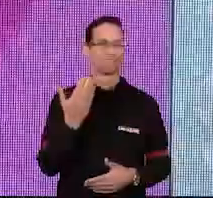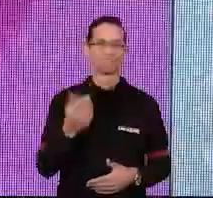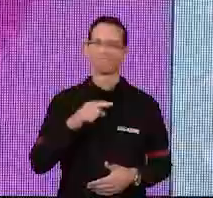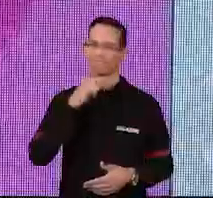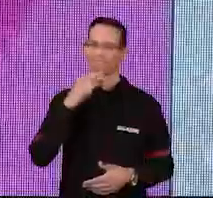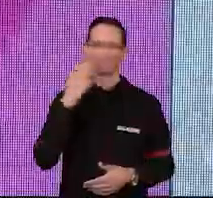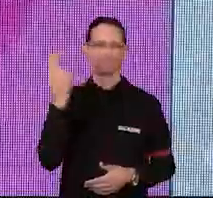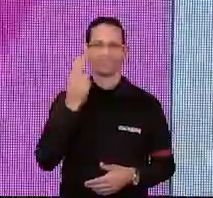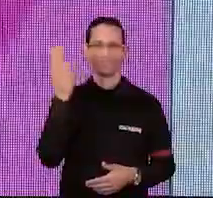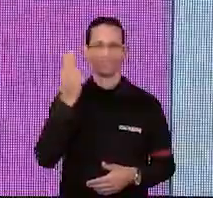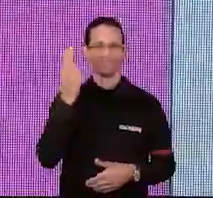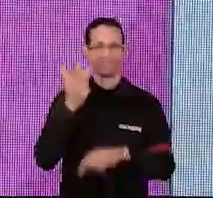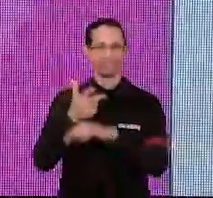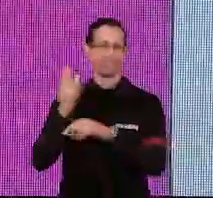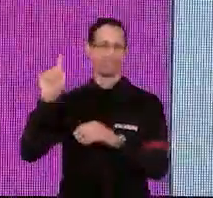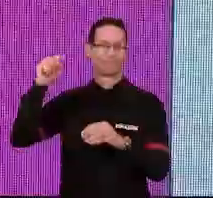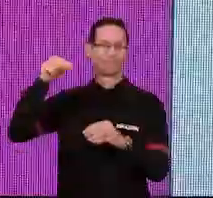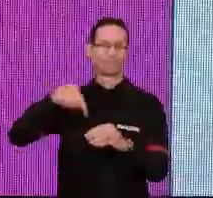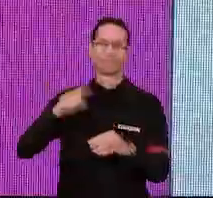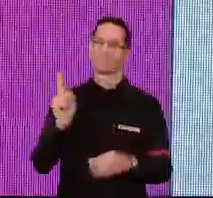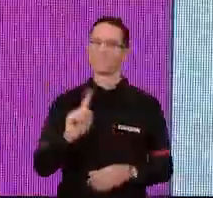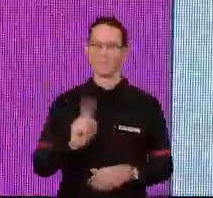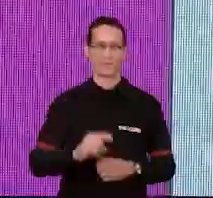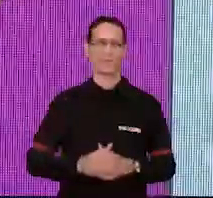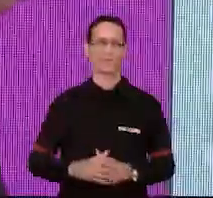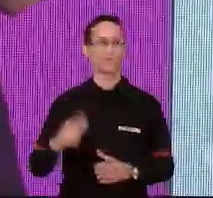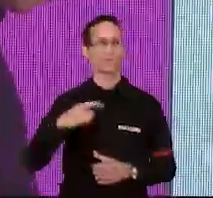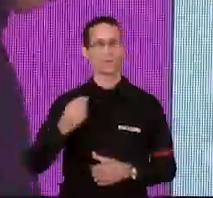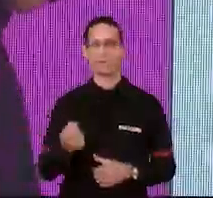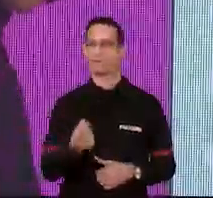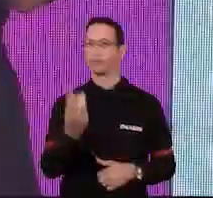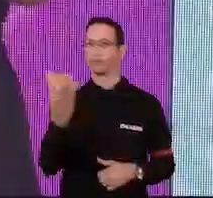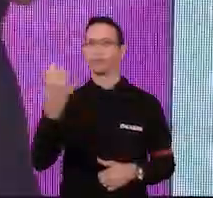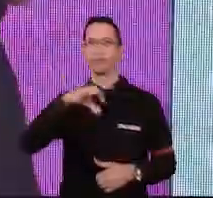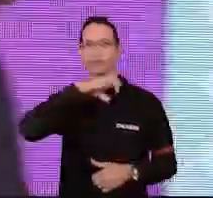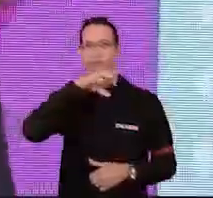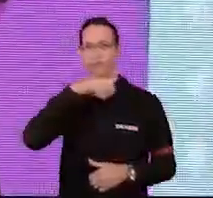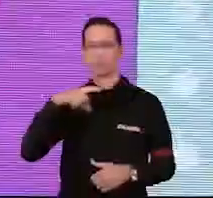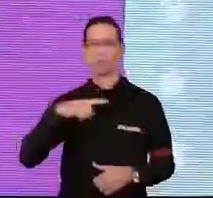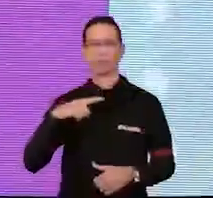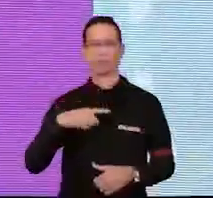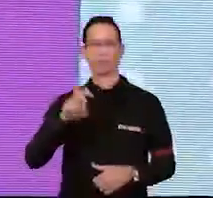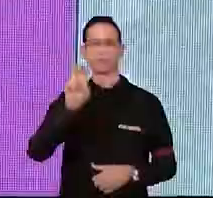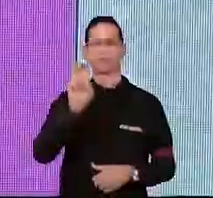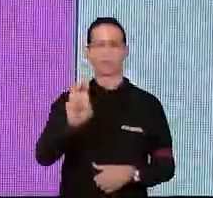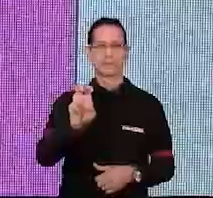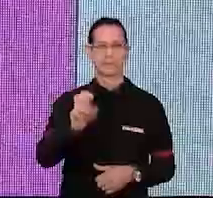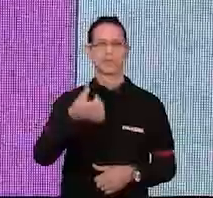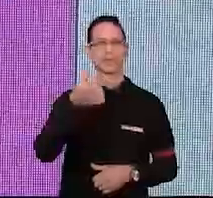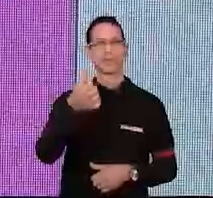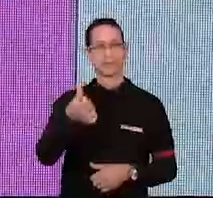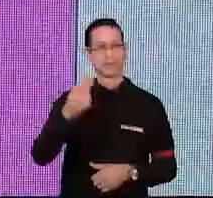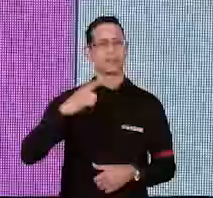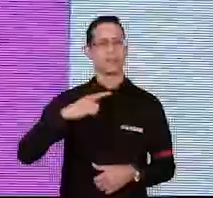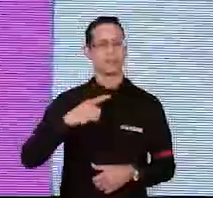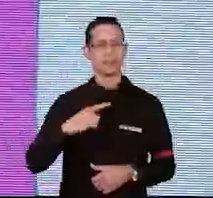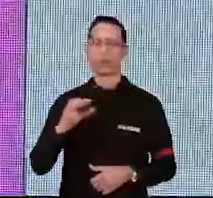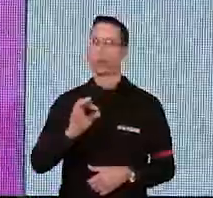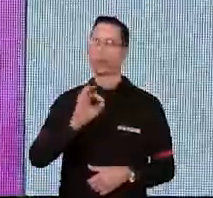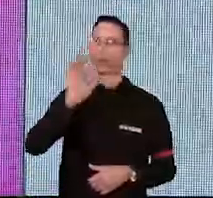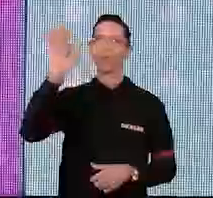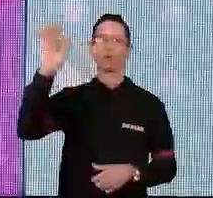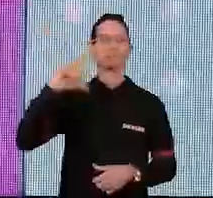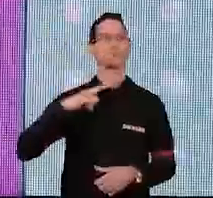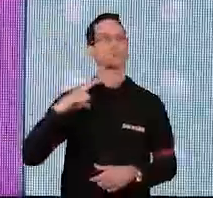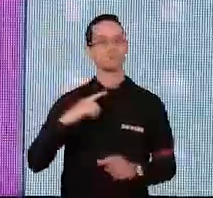Então, eu uso muito isso. Eu tenho, como você, vários animais. Tem animais que têm 5, 6 anos, isso é o meu doutorado. E estão